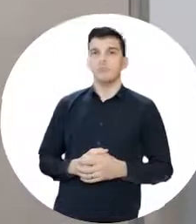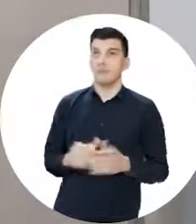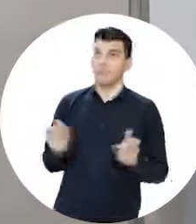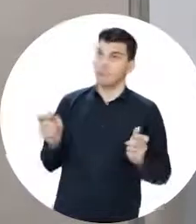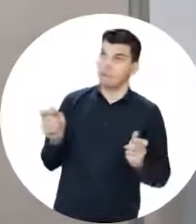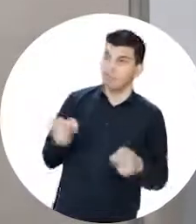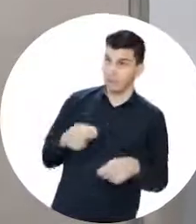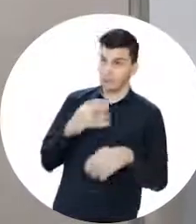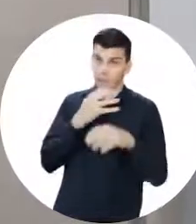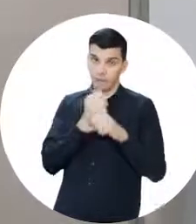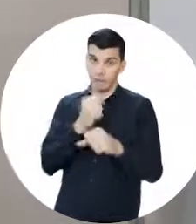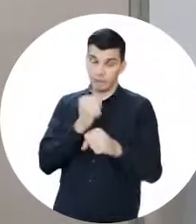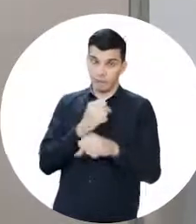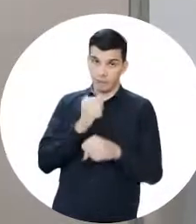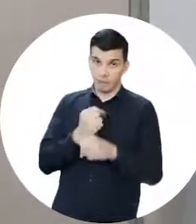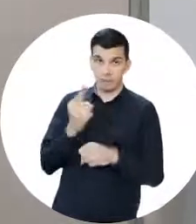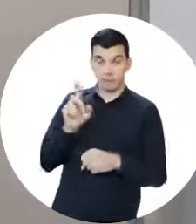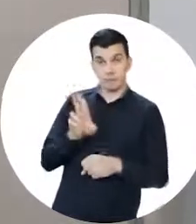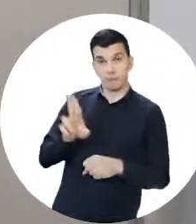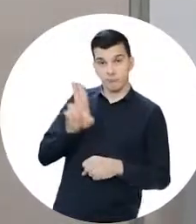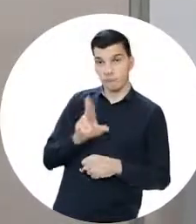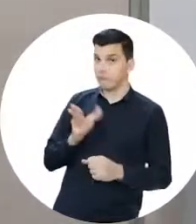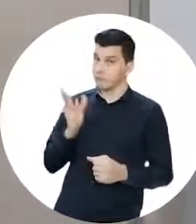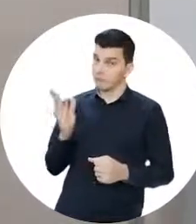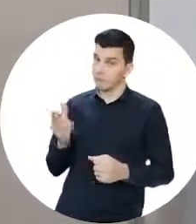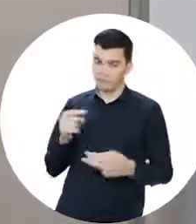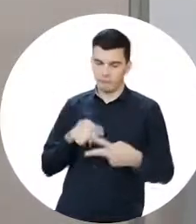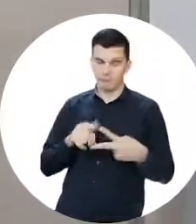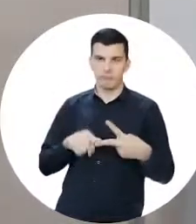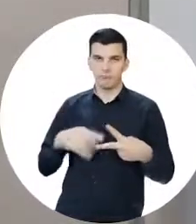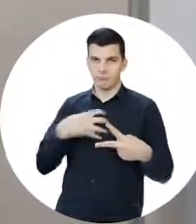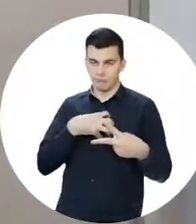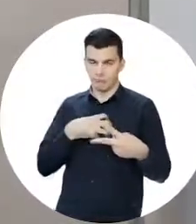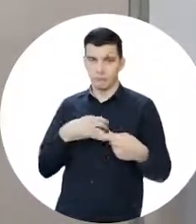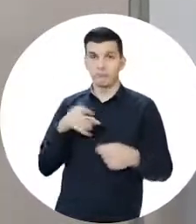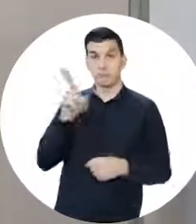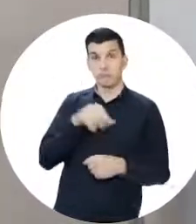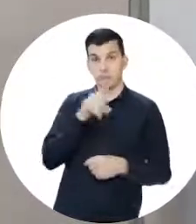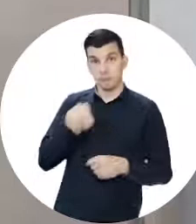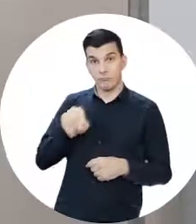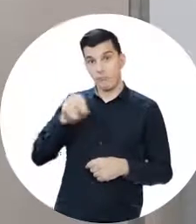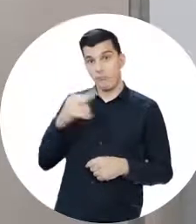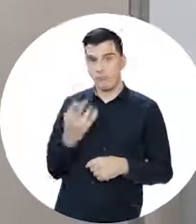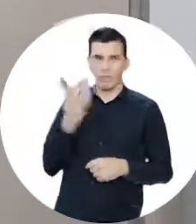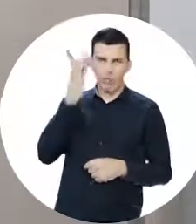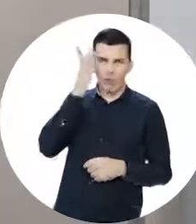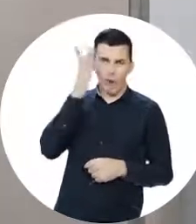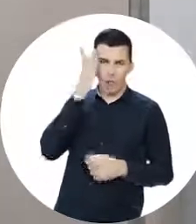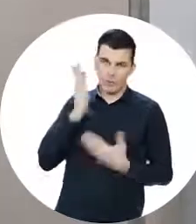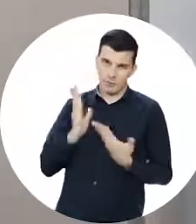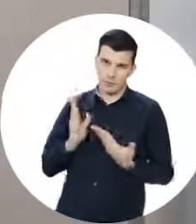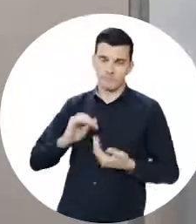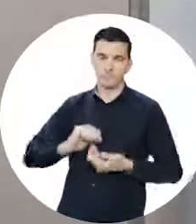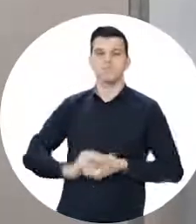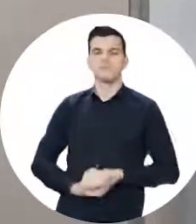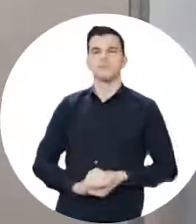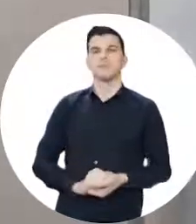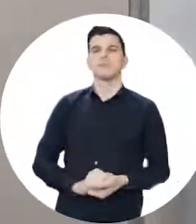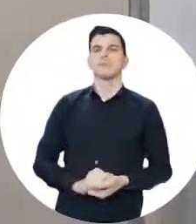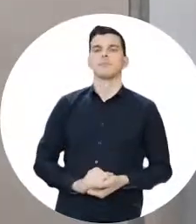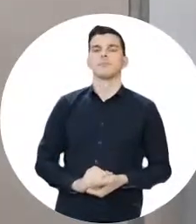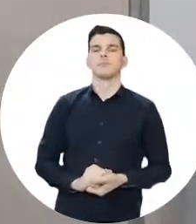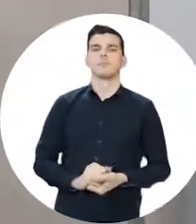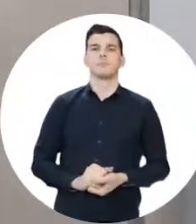Podemos calcular essa concentração comum de 2 formas, ou regra de 3 ou uma fórmula simples.